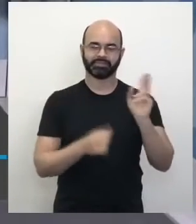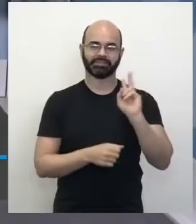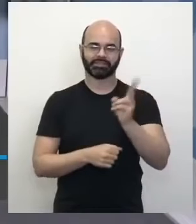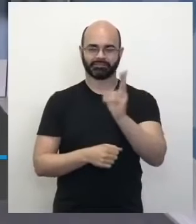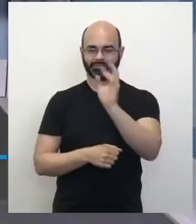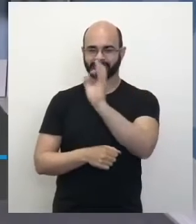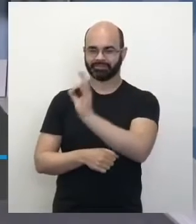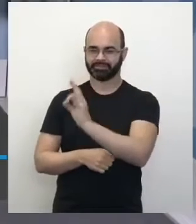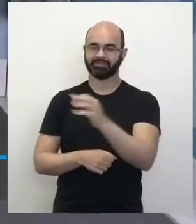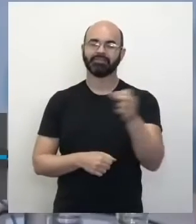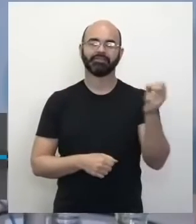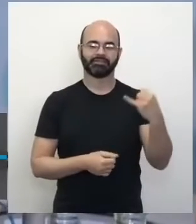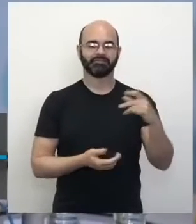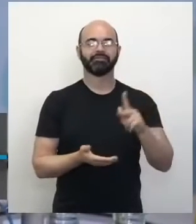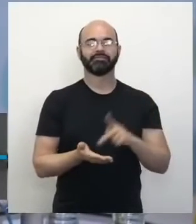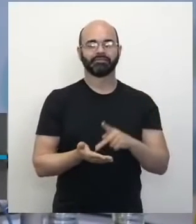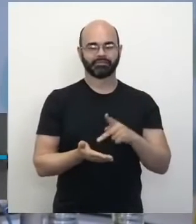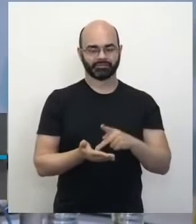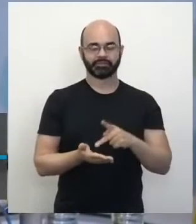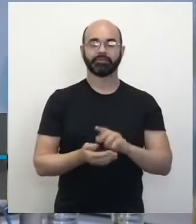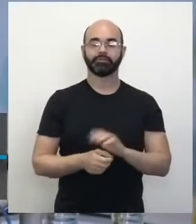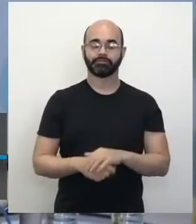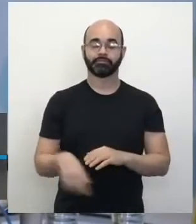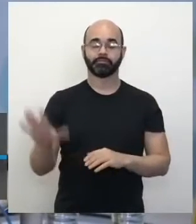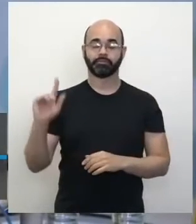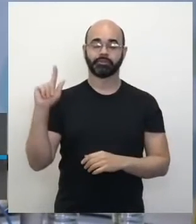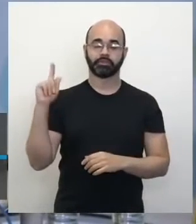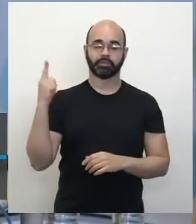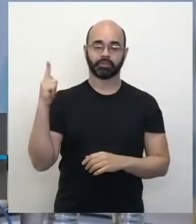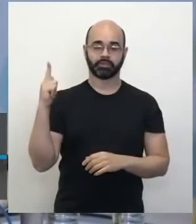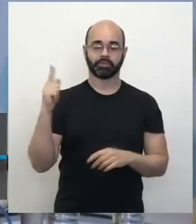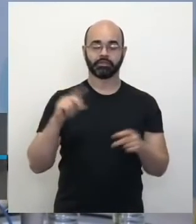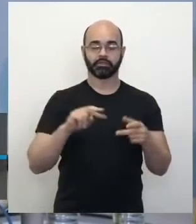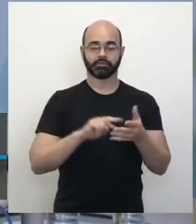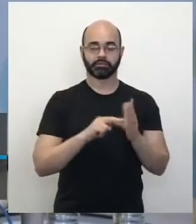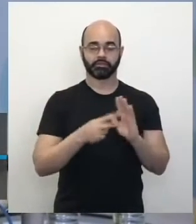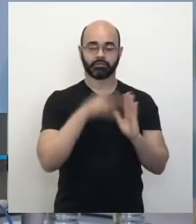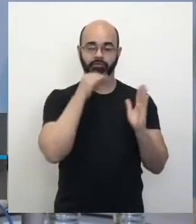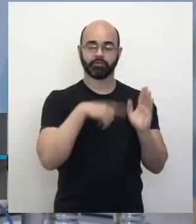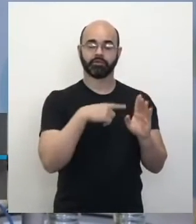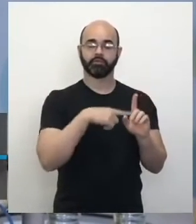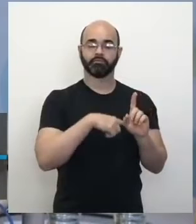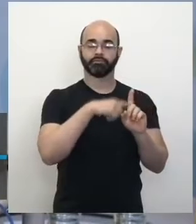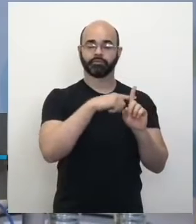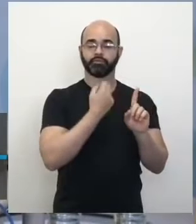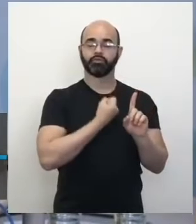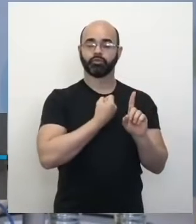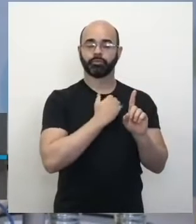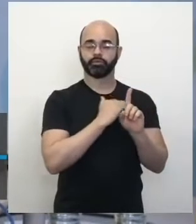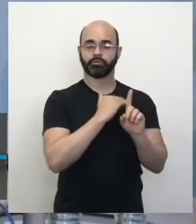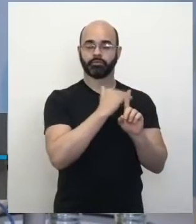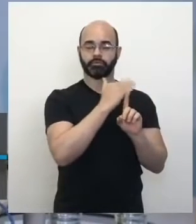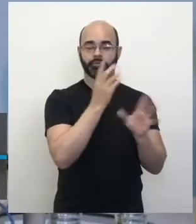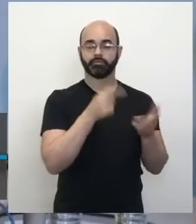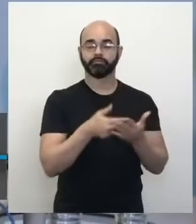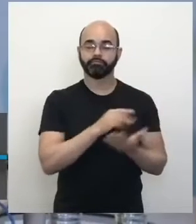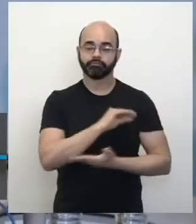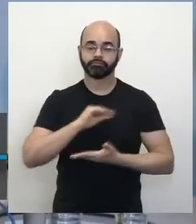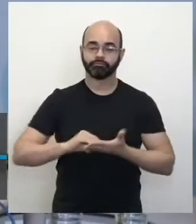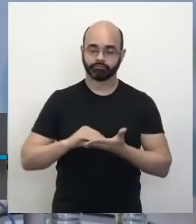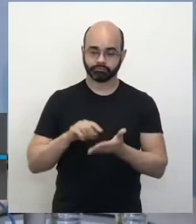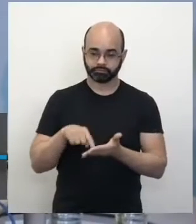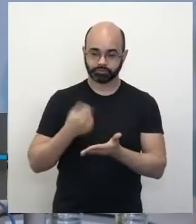acho que dessa ideia de grandeza é assim, você consegue colocar um número para determinada coisa, é uma grandeza, né? Você legal.